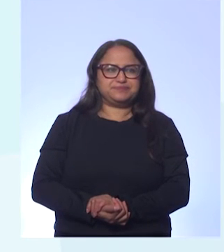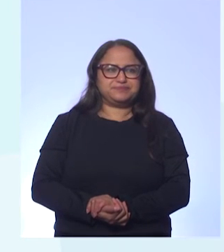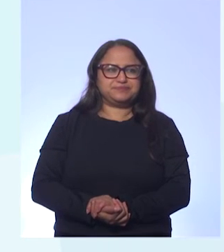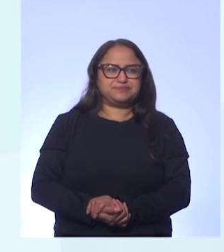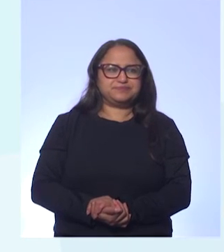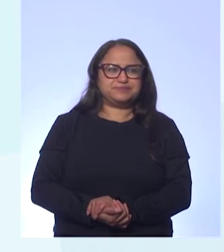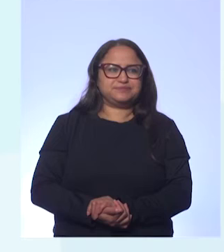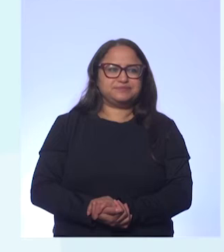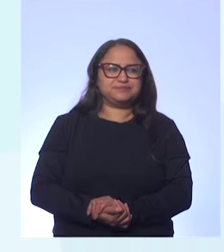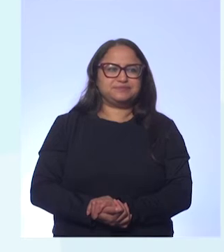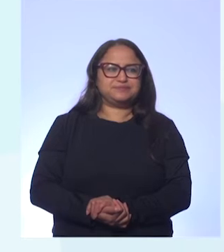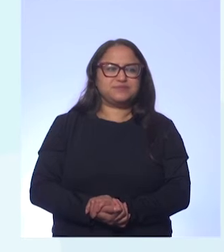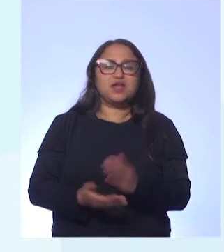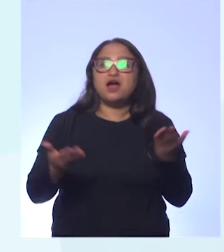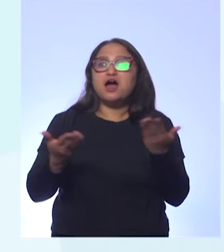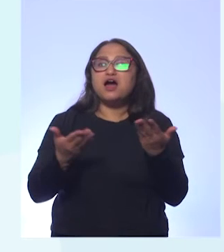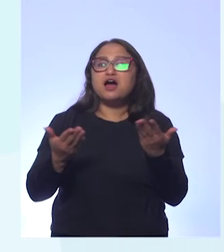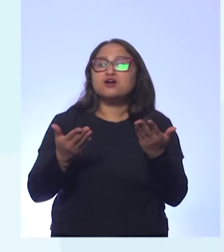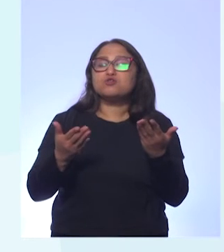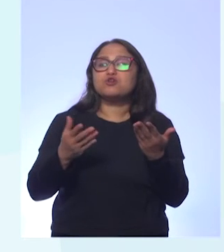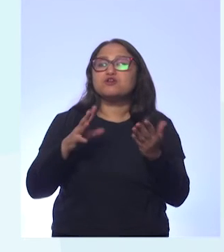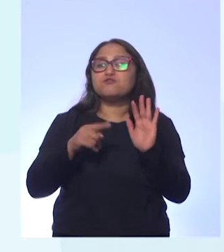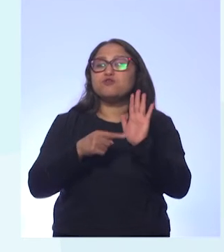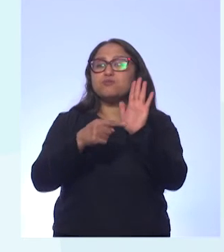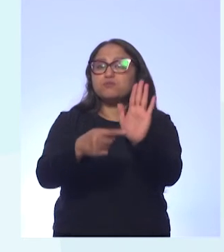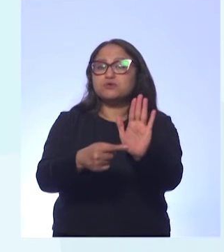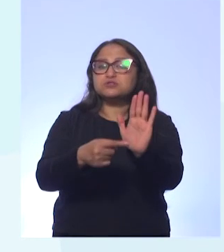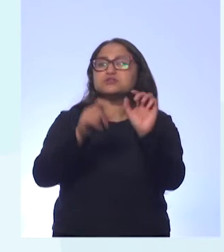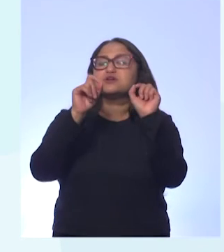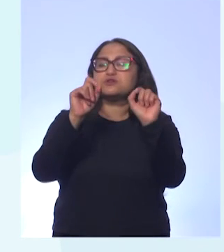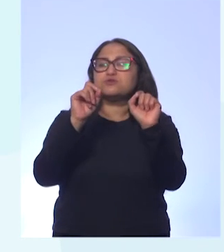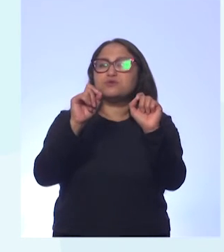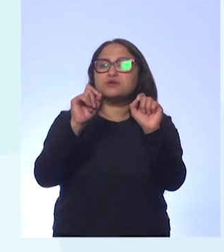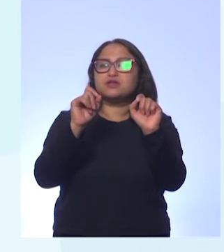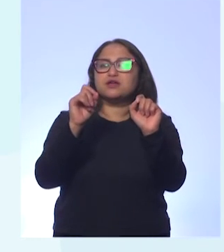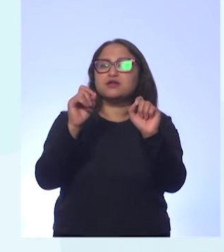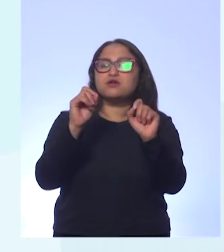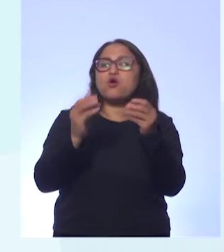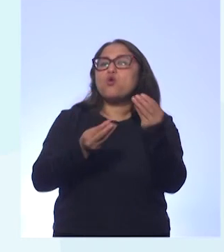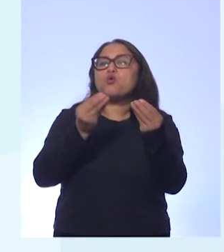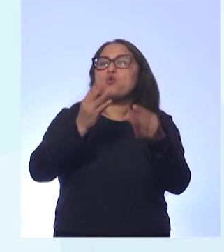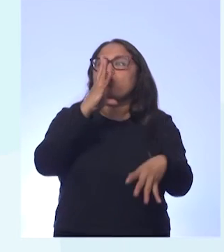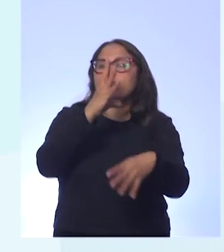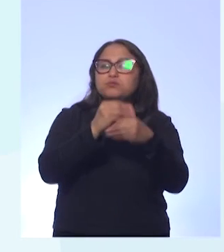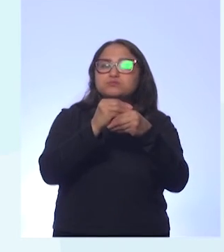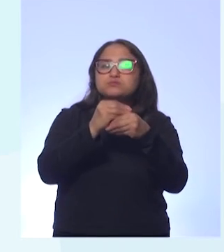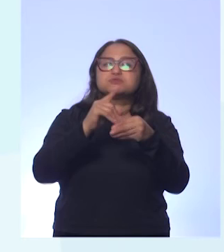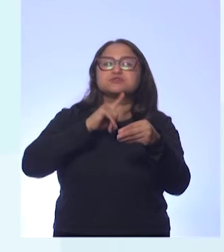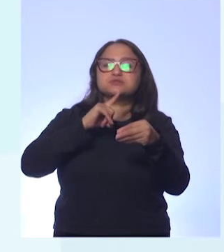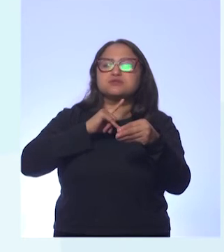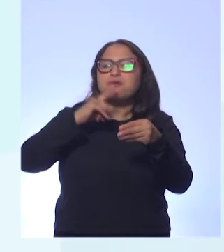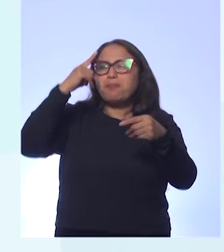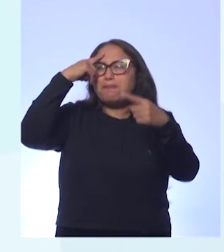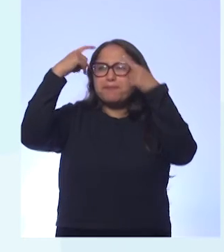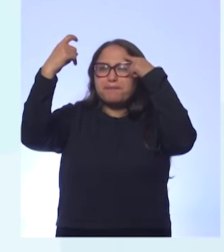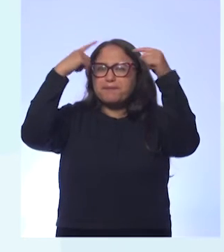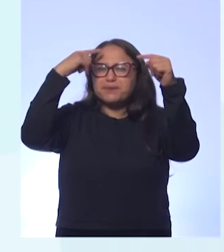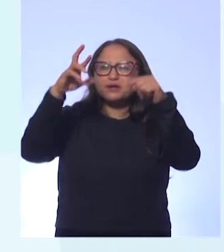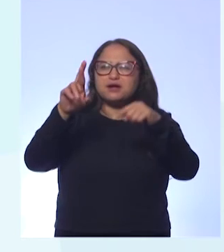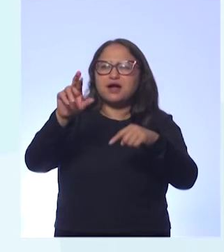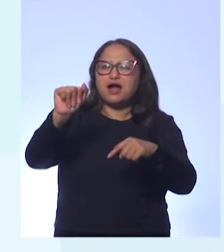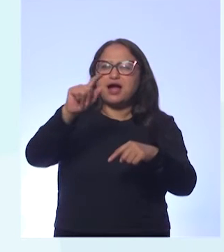Aqui. Agora eu vou mostrar para vocês uma aplicação dessas ideias de razão,